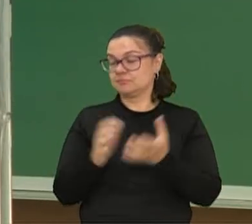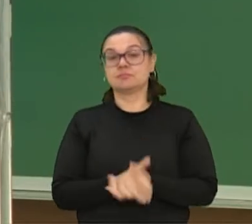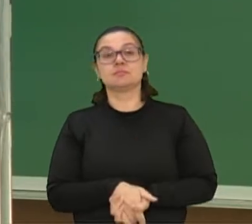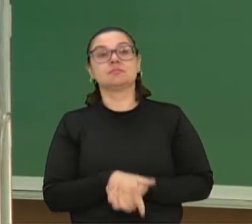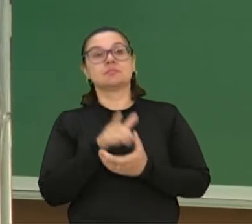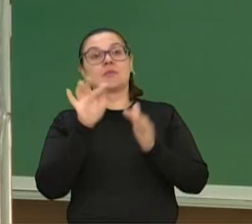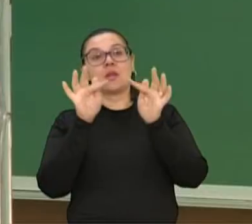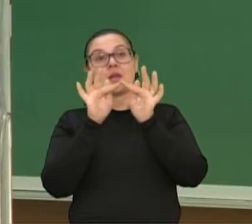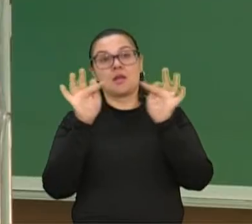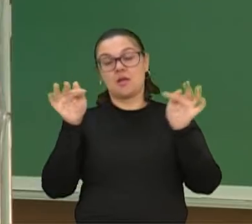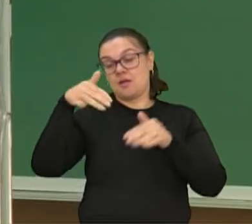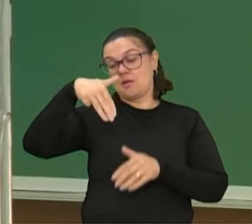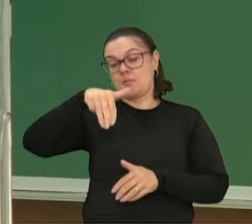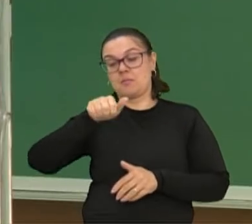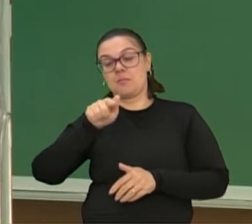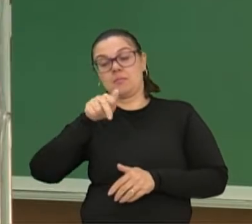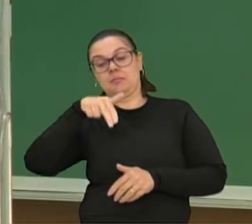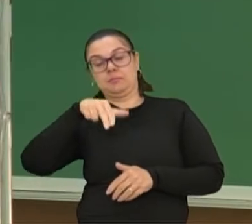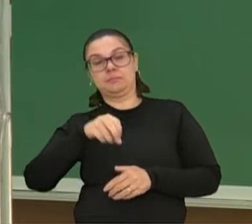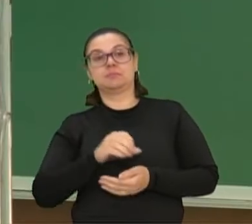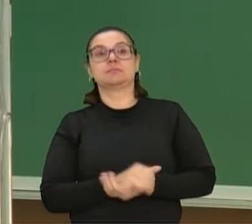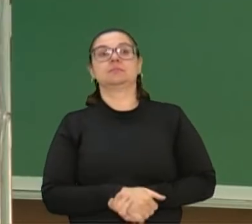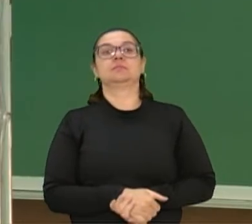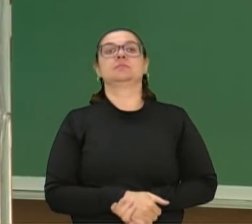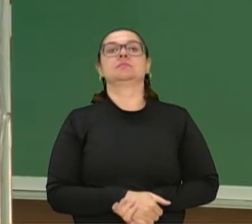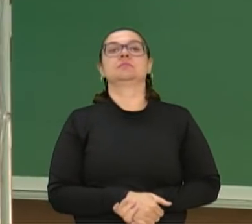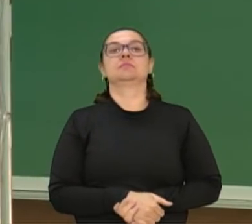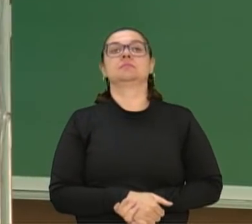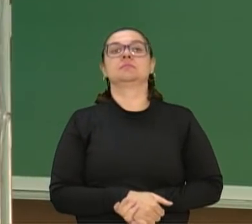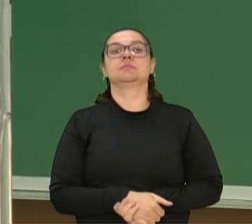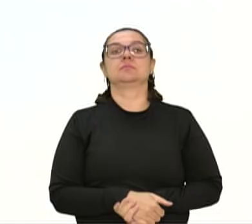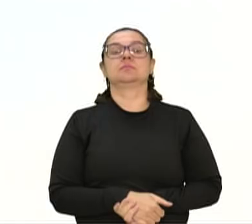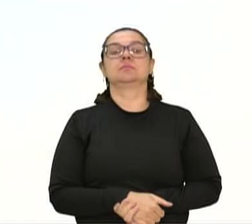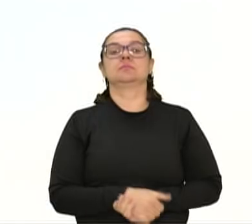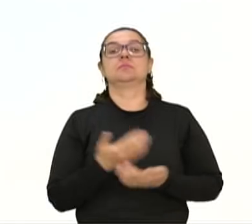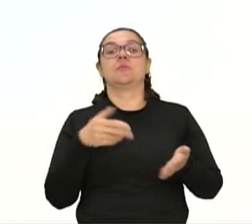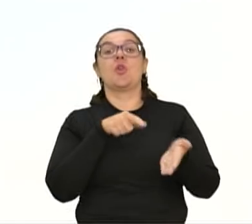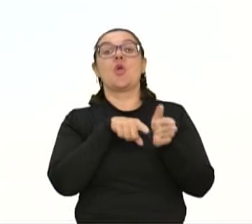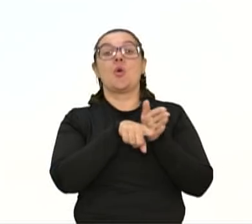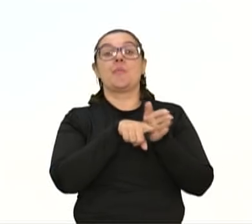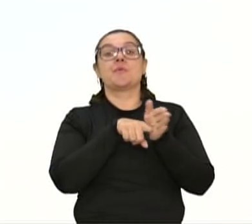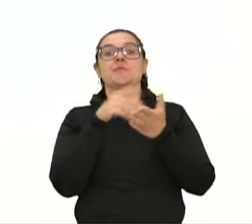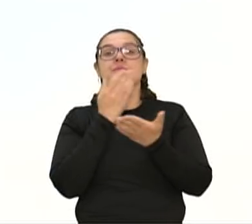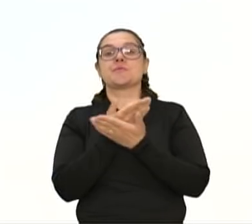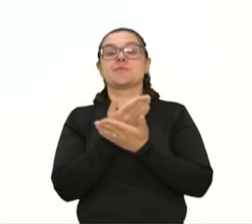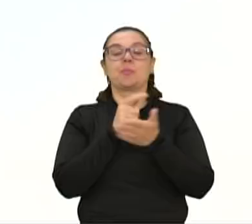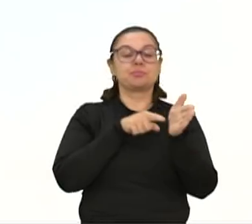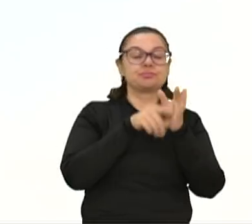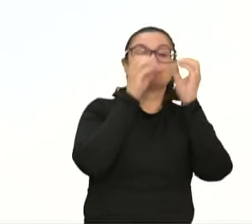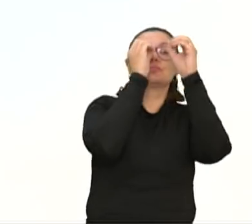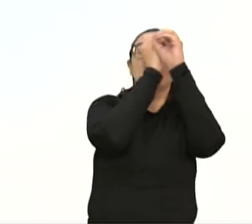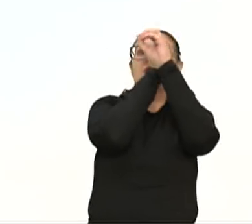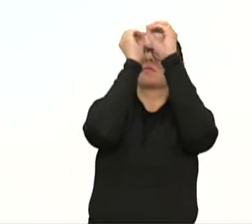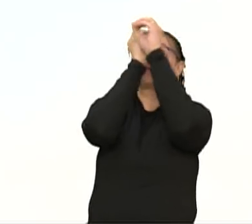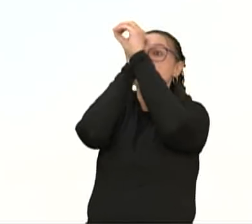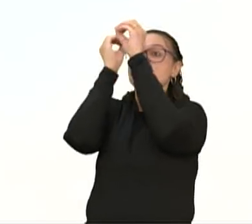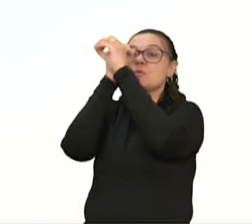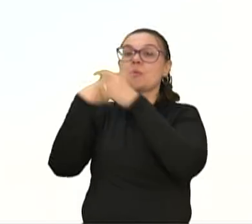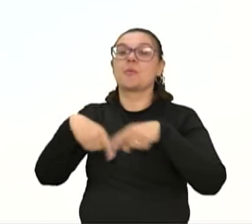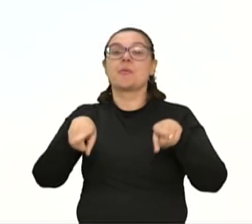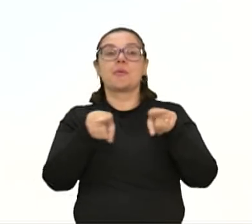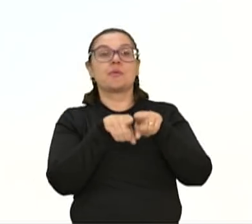uma frase do Alberto Magno. Aí ele começou a estudar astronomia e